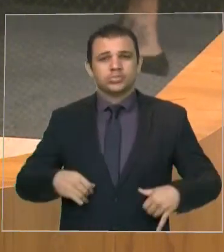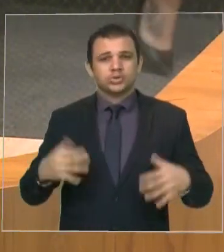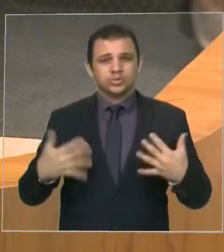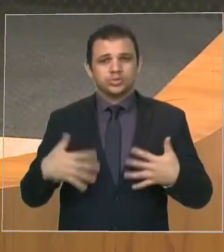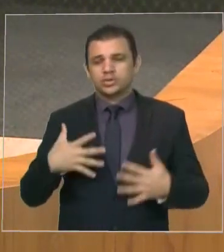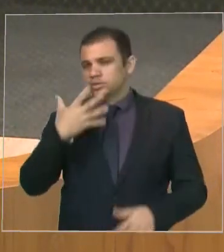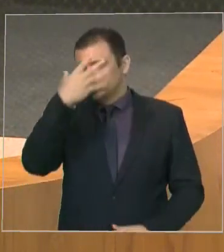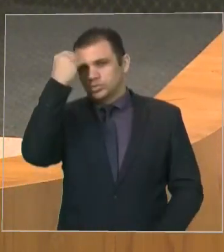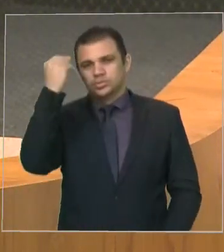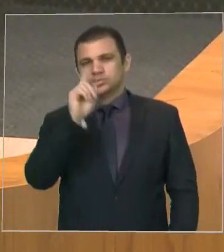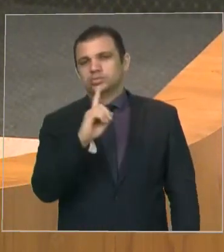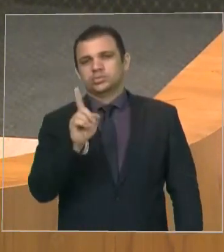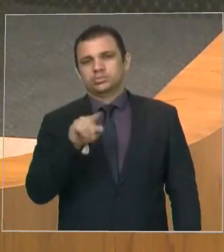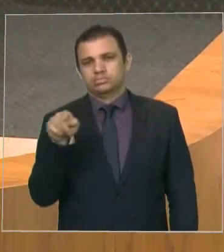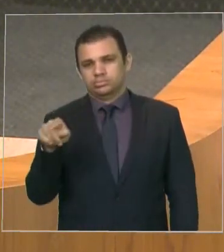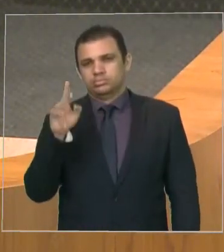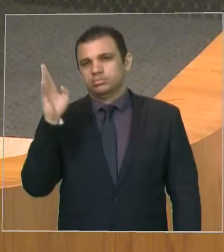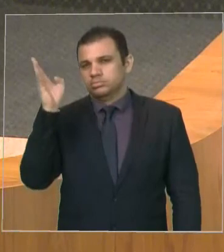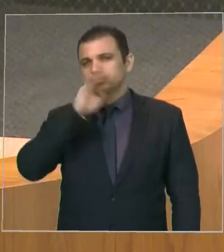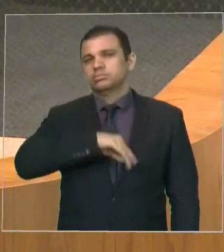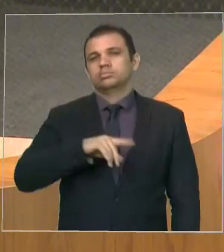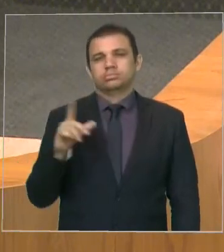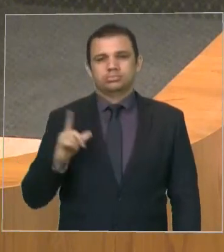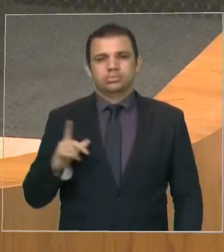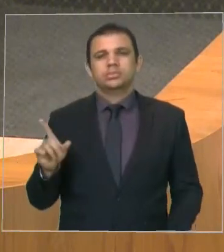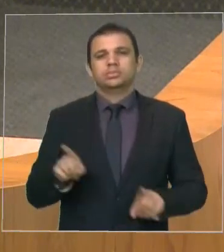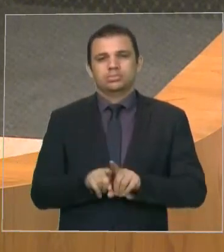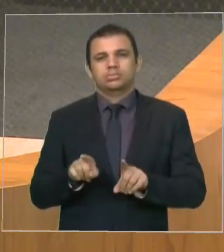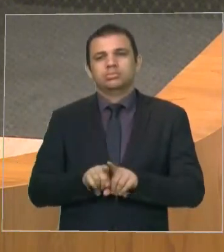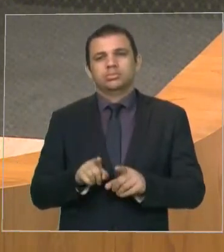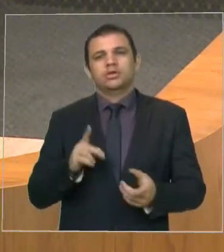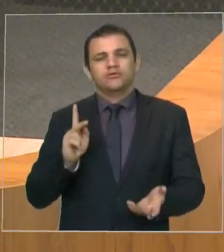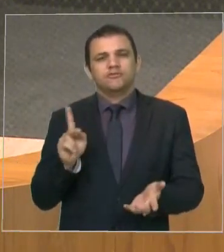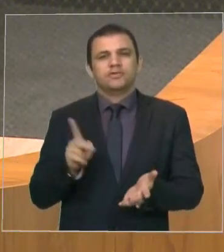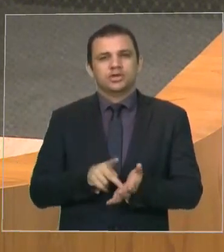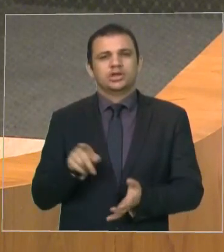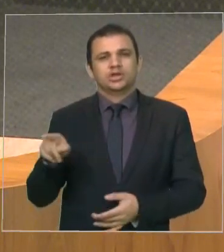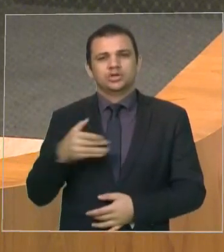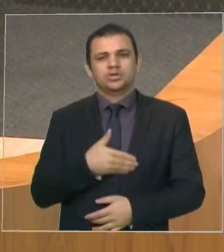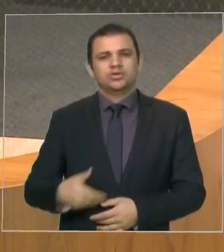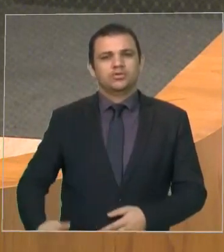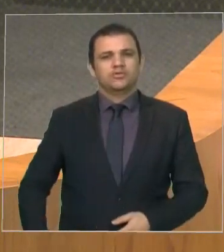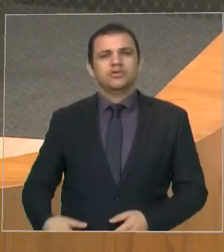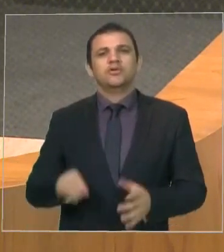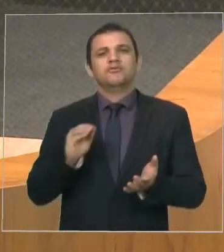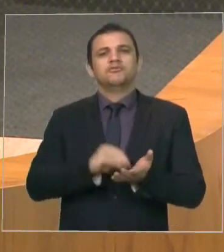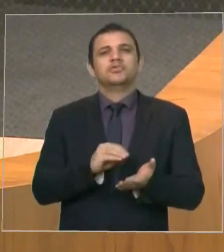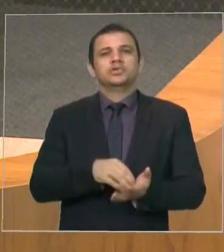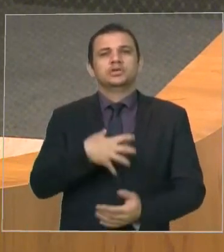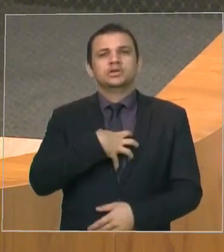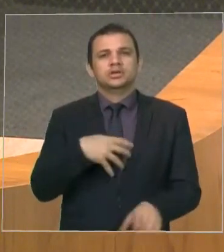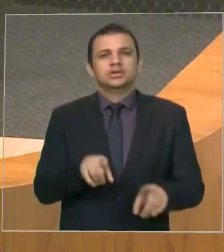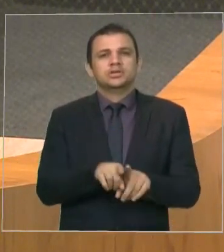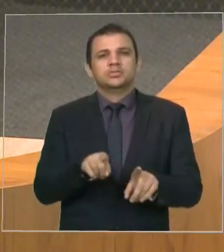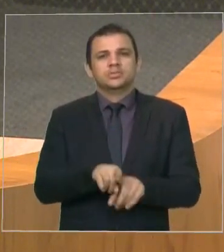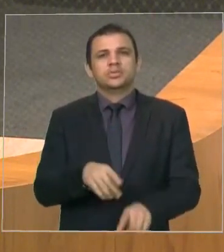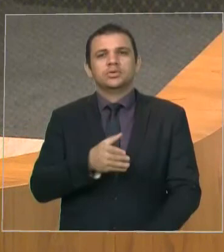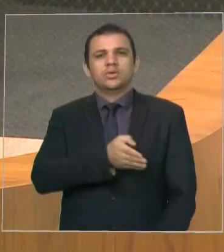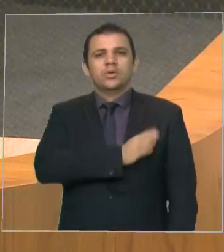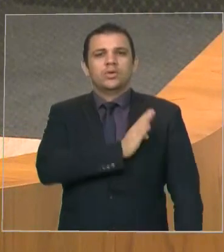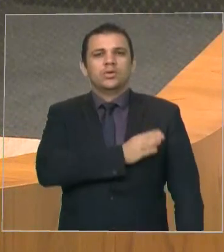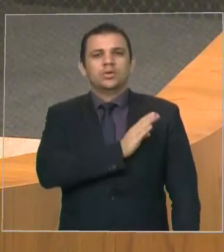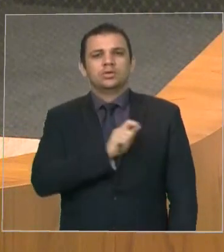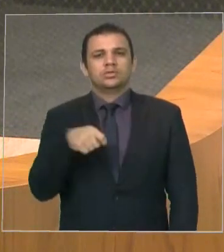esquecem a maldade que ele cometeu, e realmente um governador insensível e com um coração de pedra não